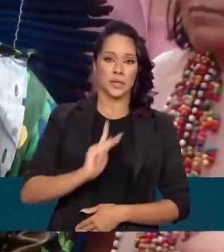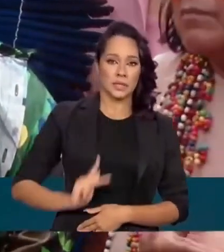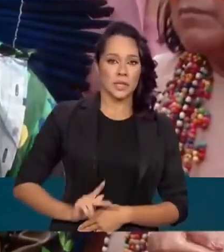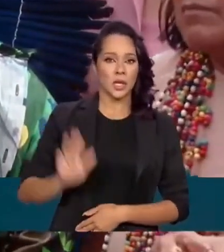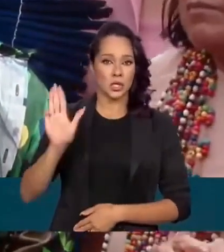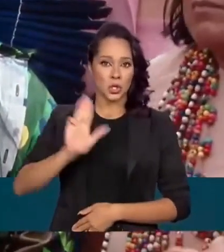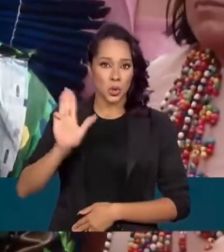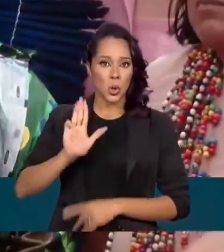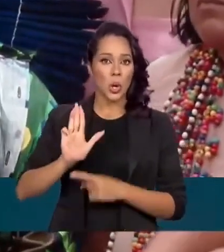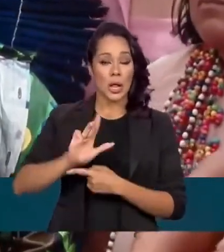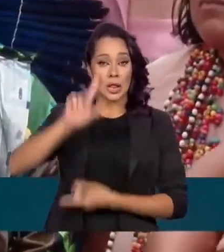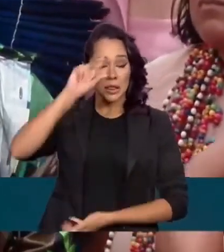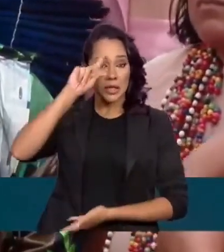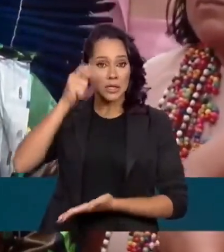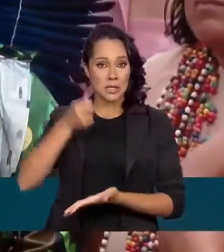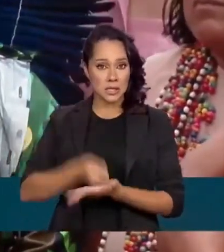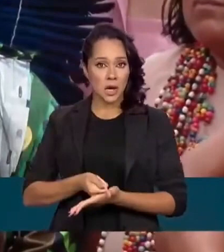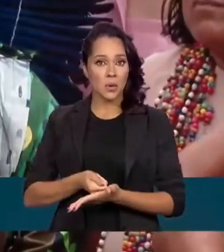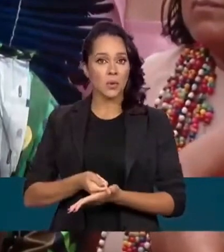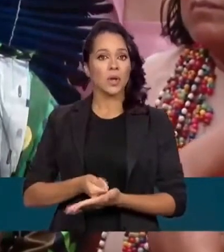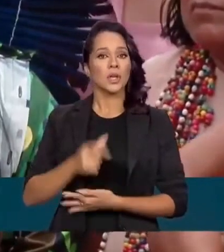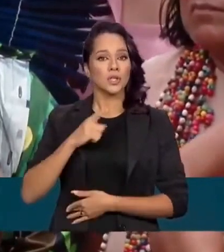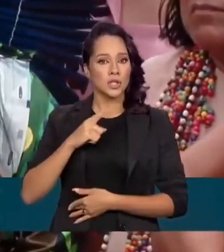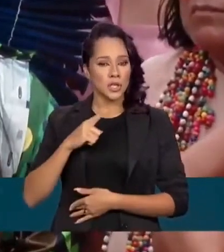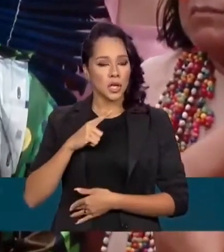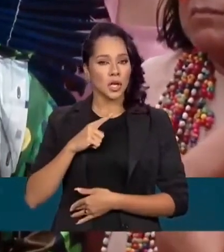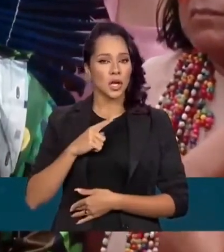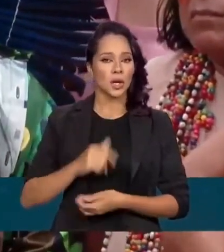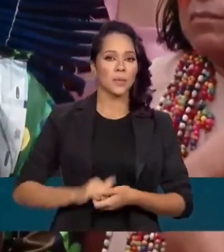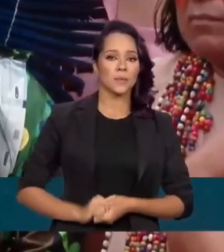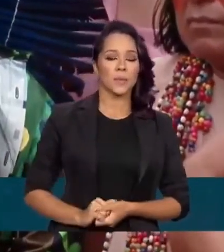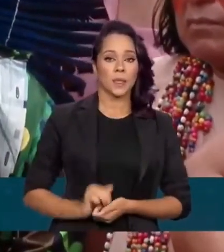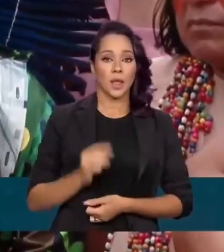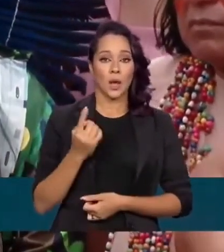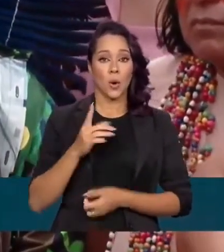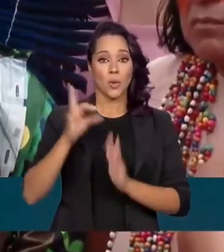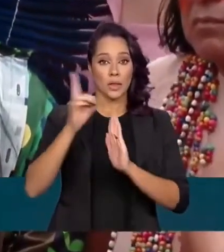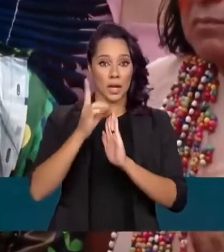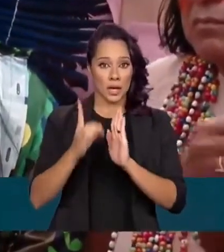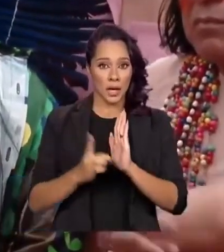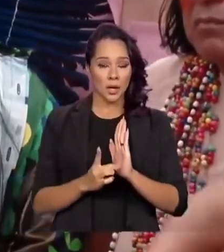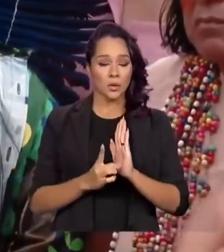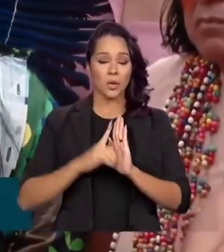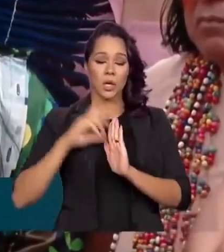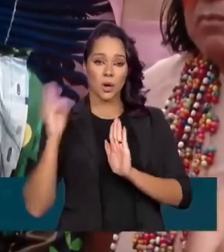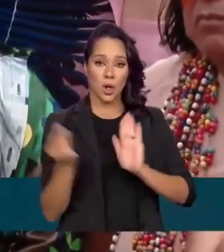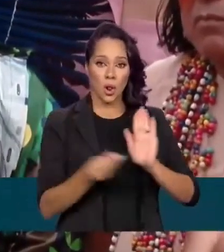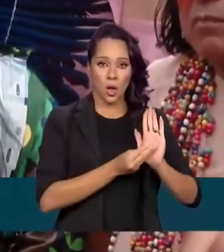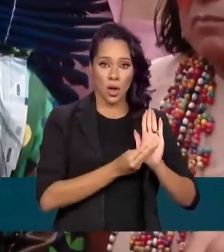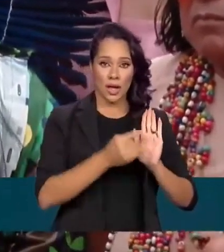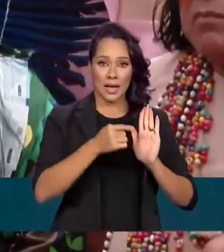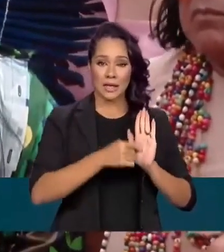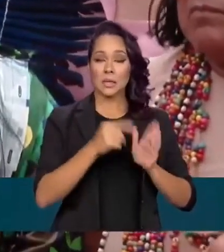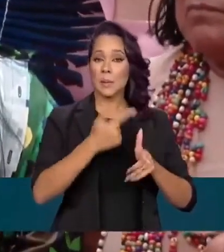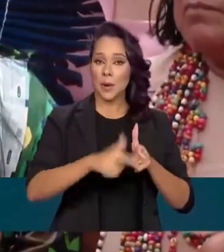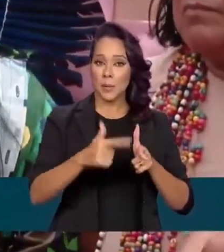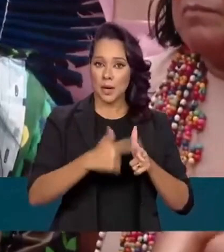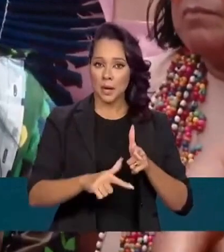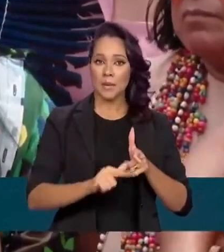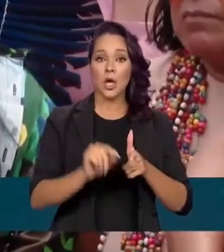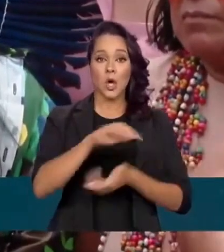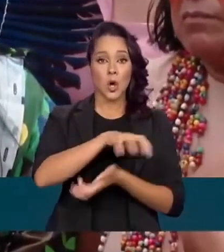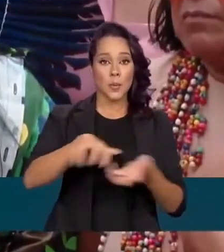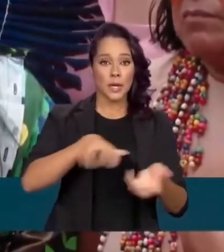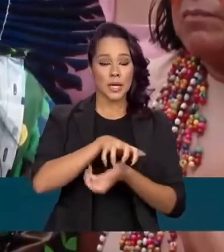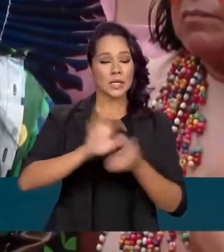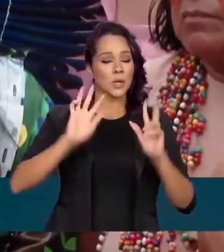presidente Lula tomou a decisão de termos um decreto que define esse problema como